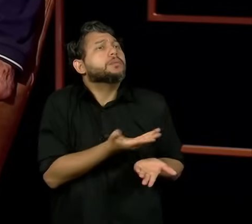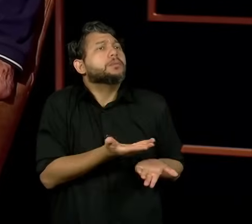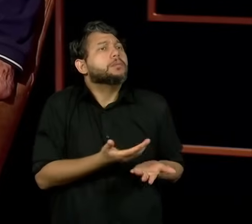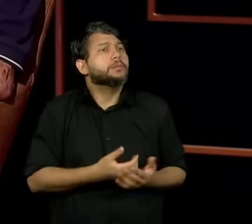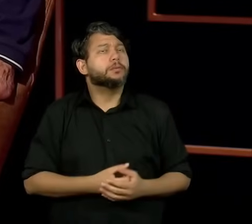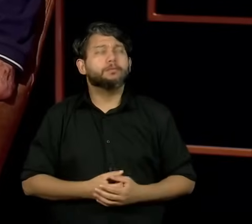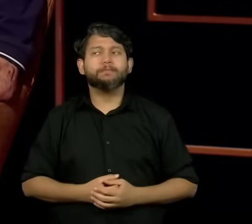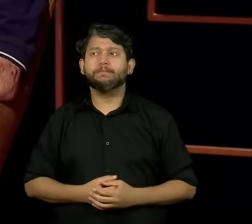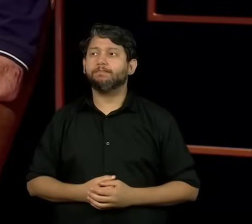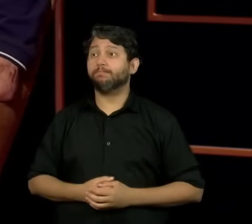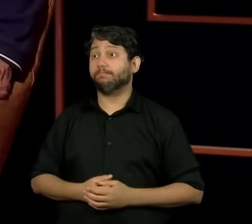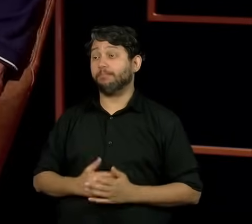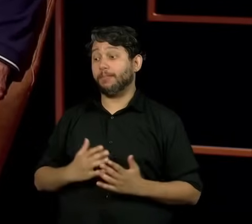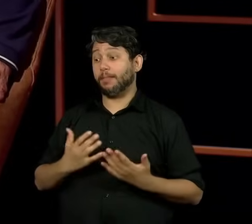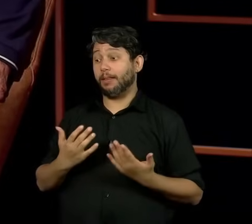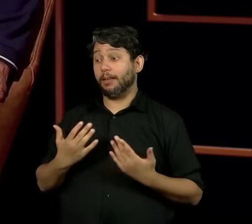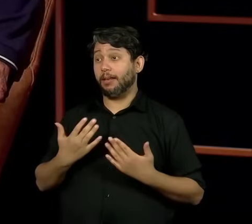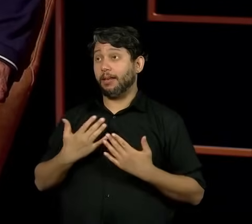Eu